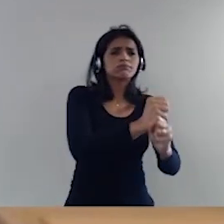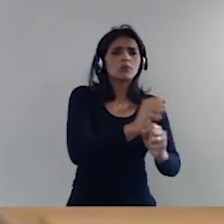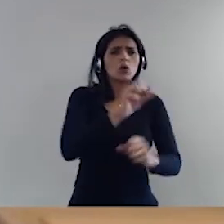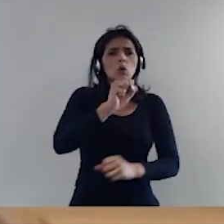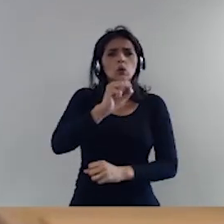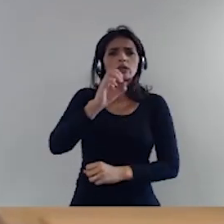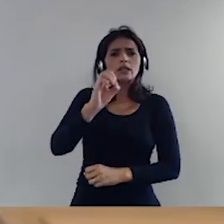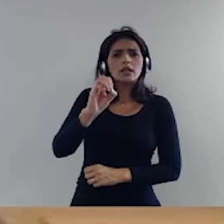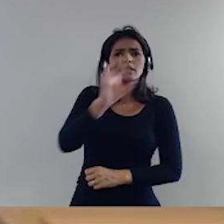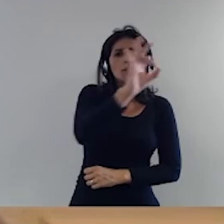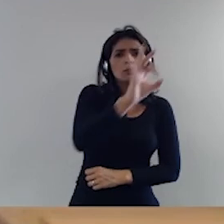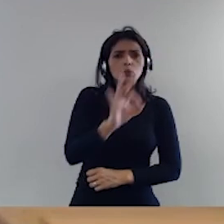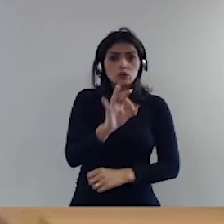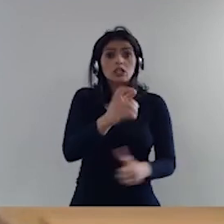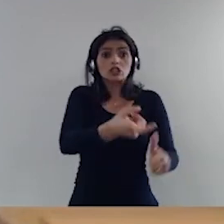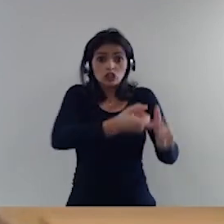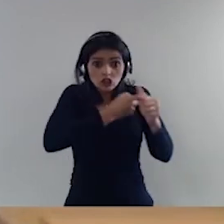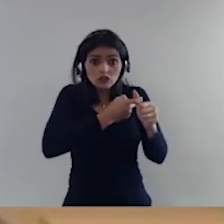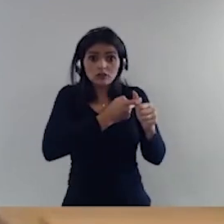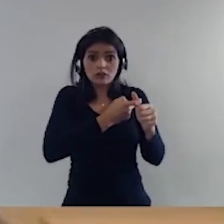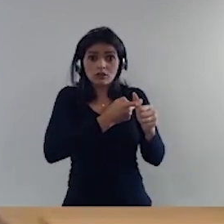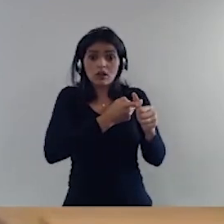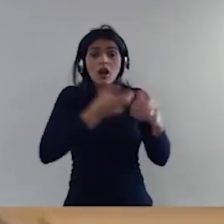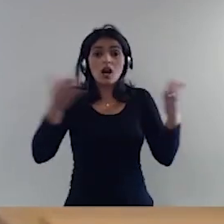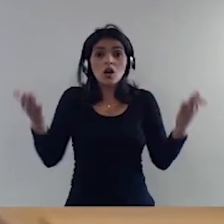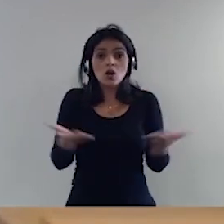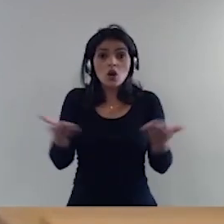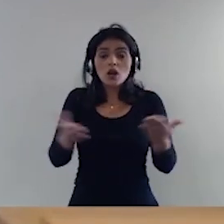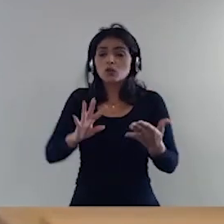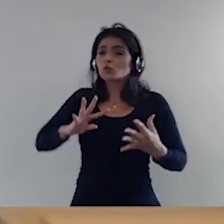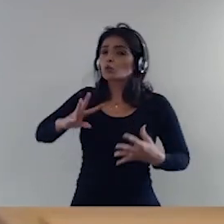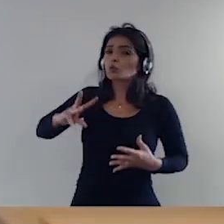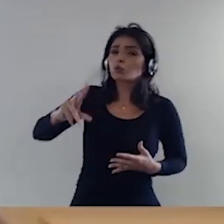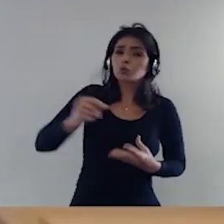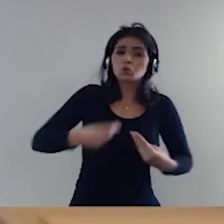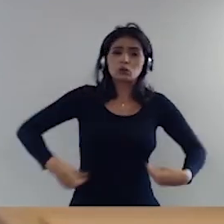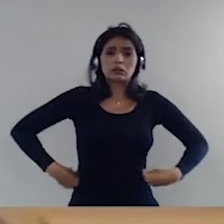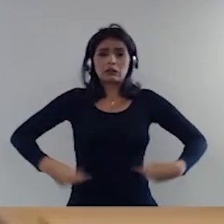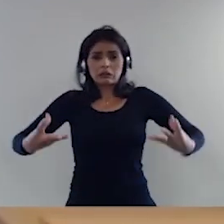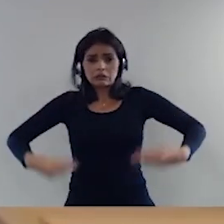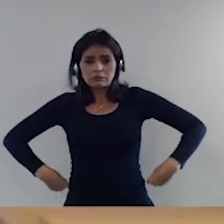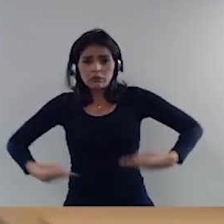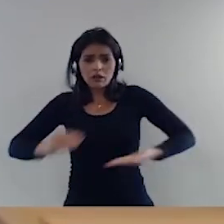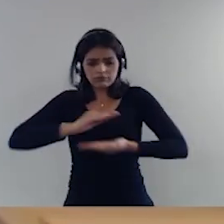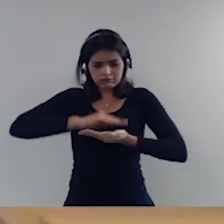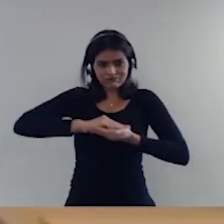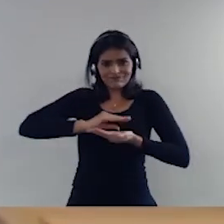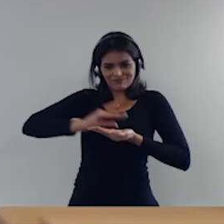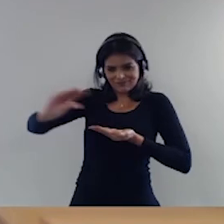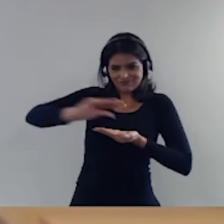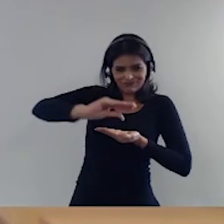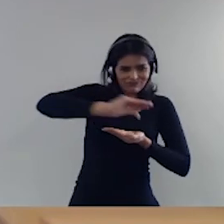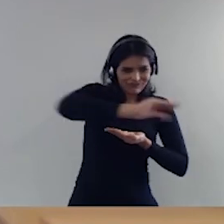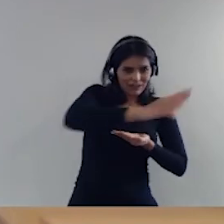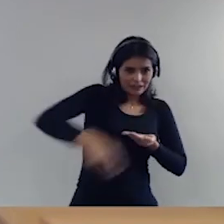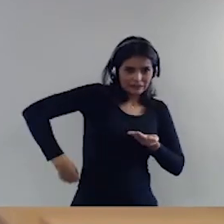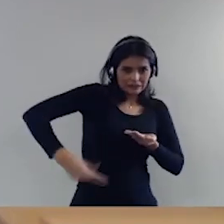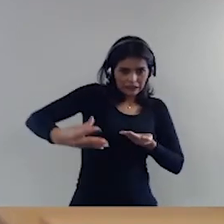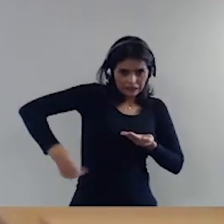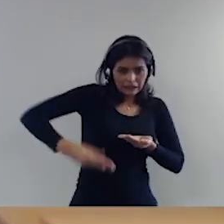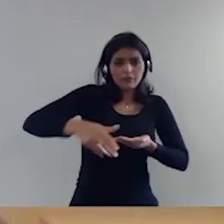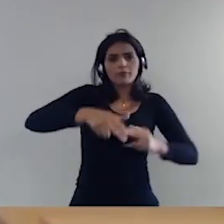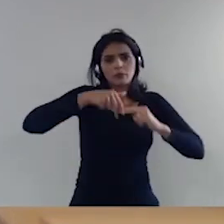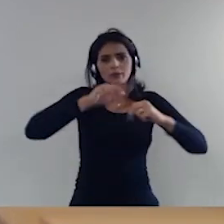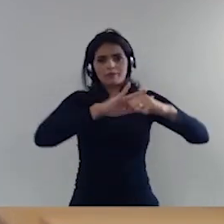os 80% e que agora, com todas essas despesas produzidas pela pandemia, pode